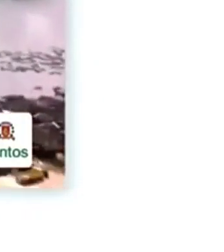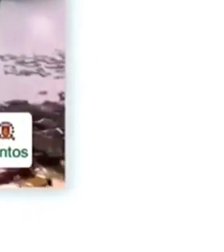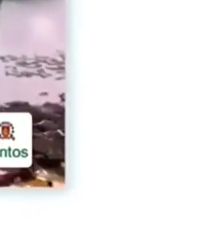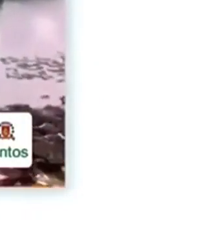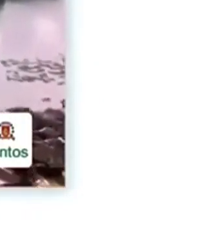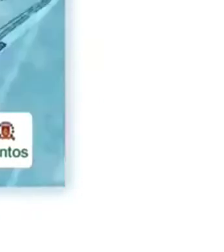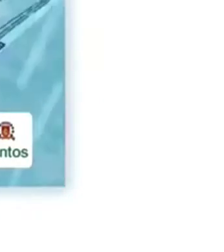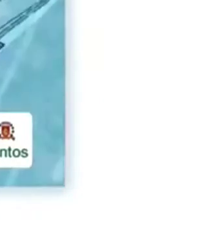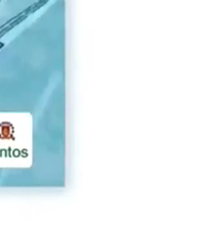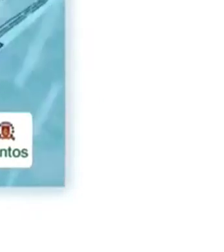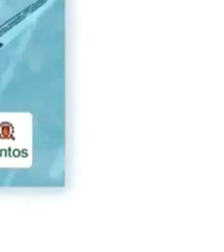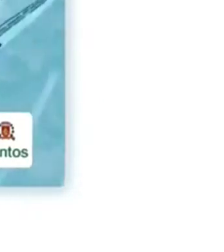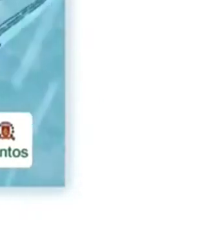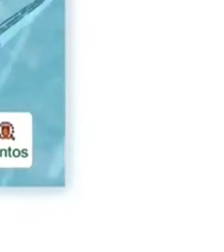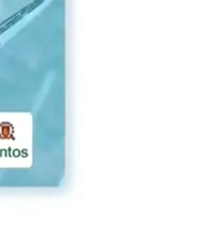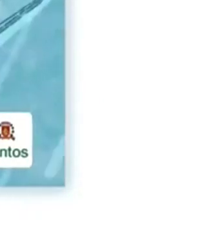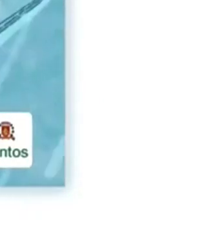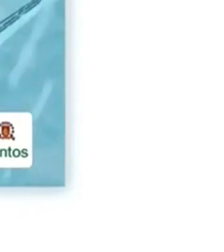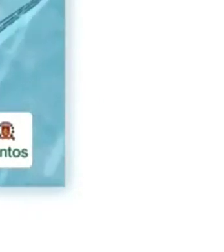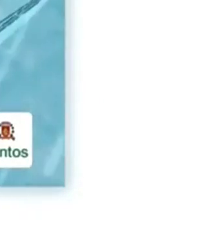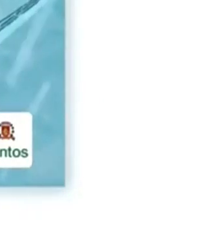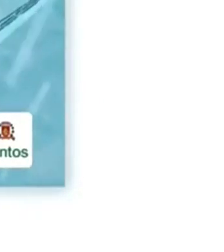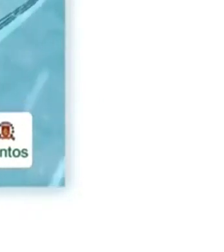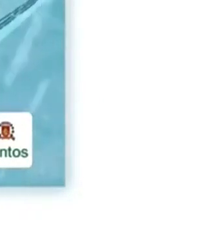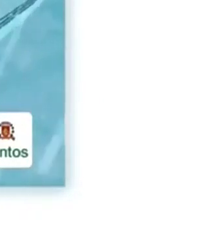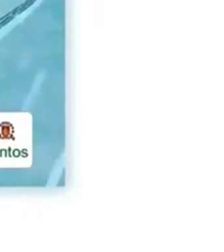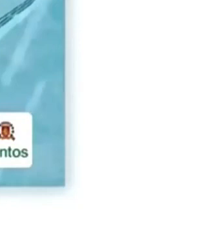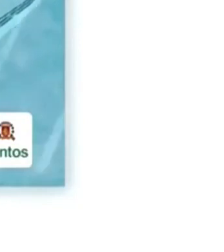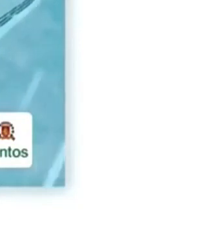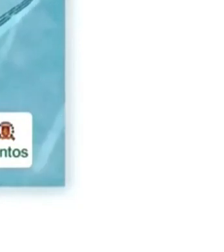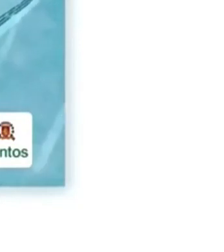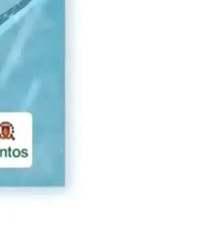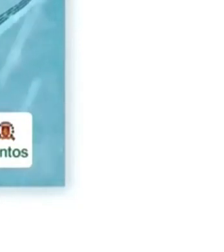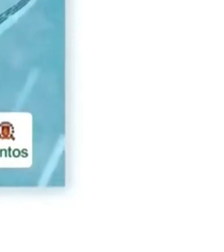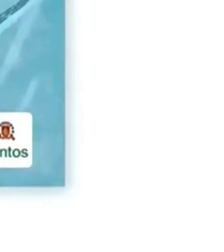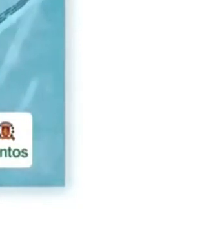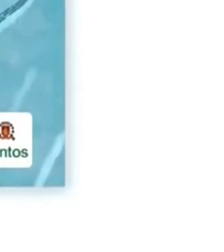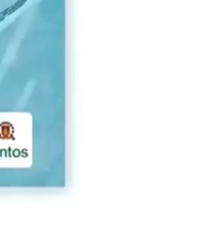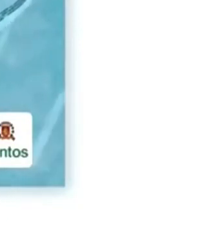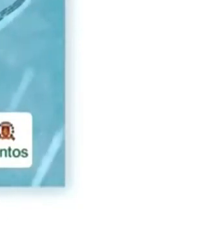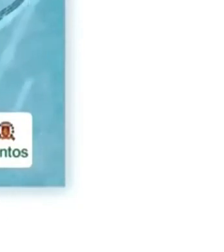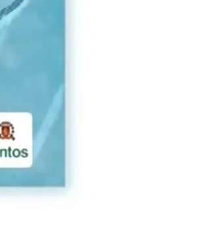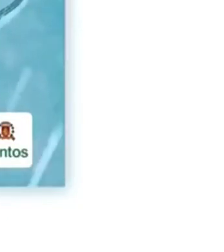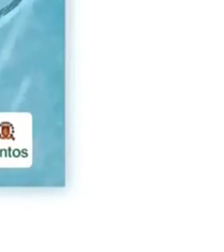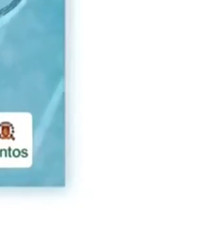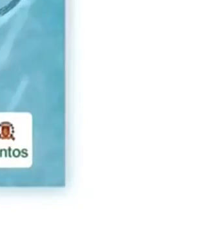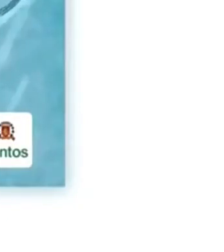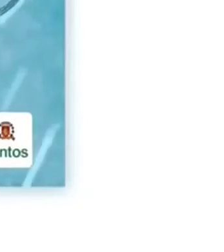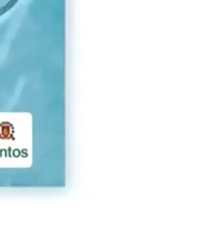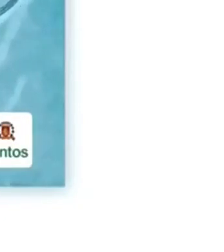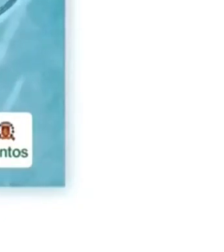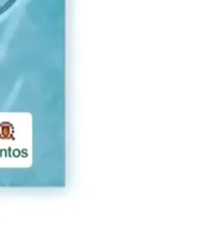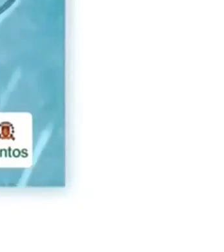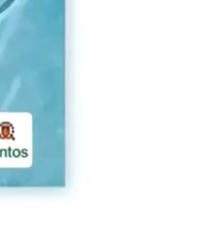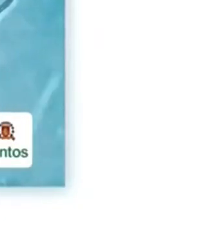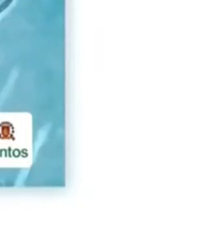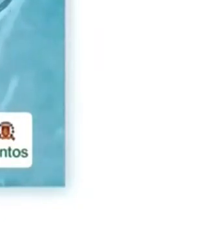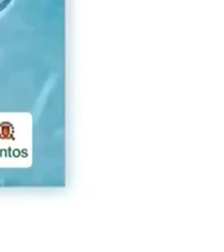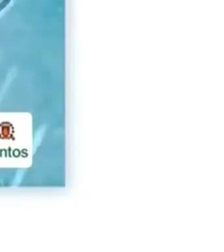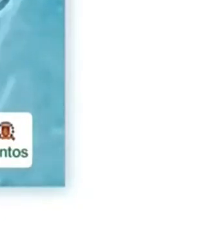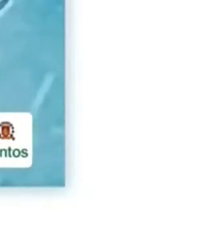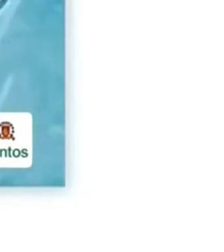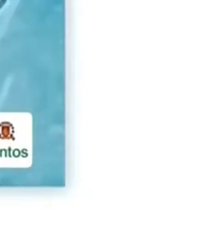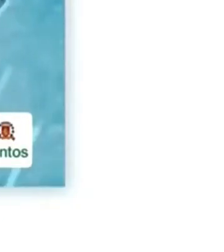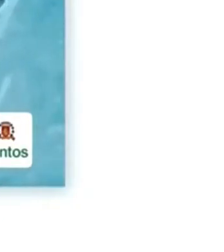manguezais. Quando a maré está alta, o mar avança sobre os canais, os rios e as regiões mais baixas da cidade, bloqueando as galerias